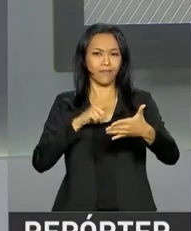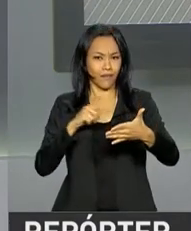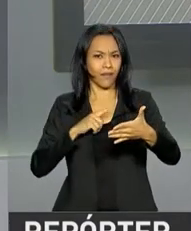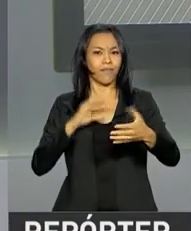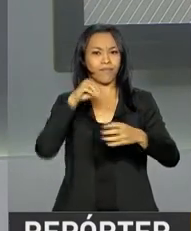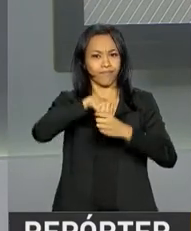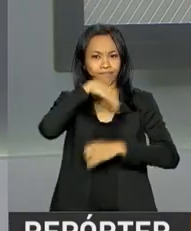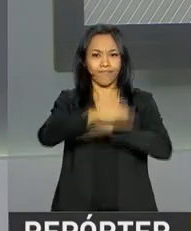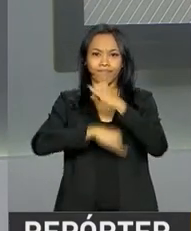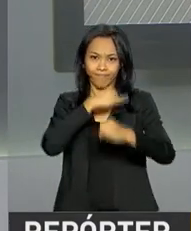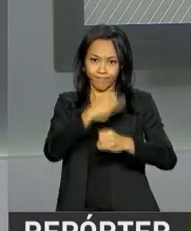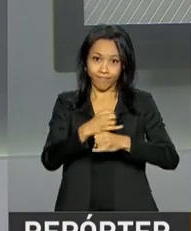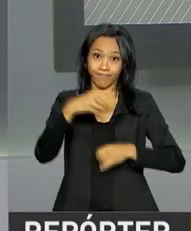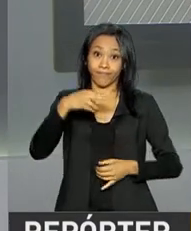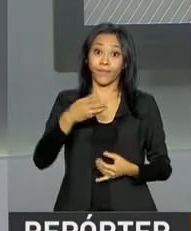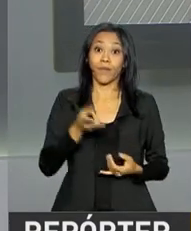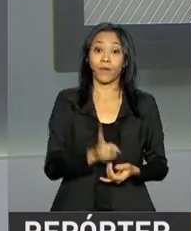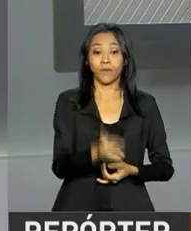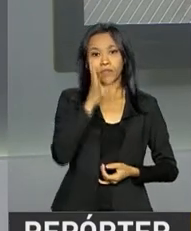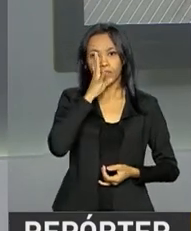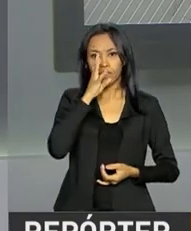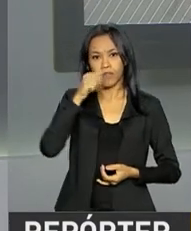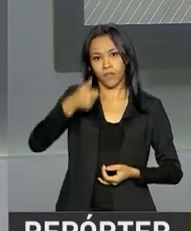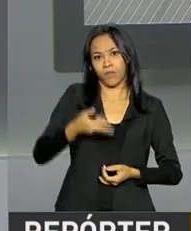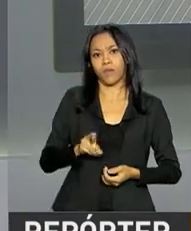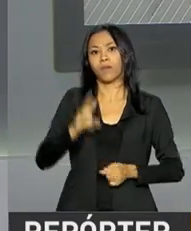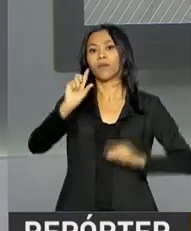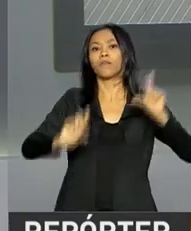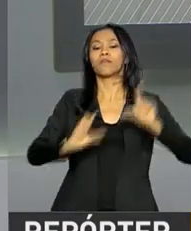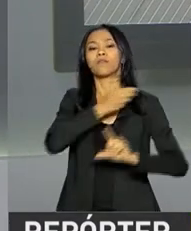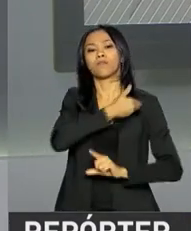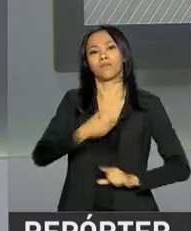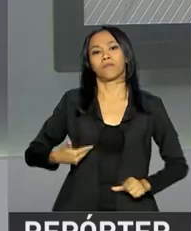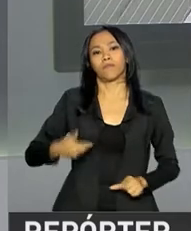também está na página da NBR na internet. Continue